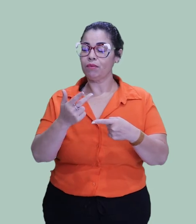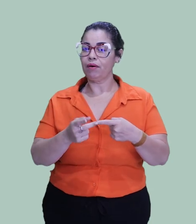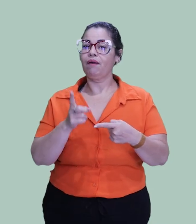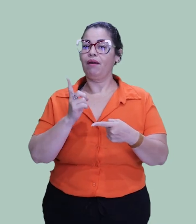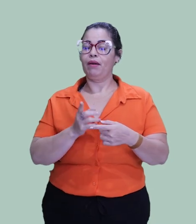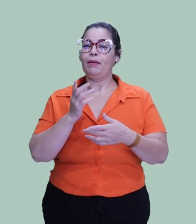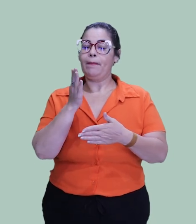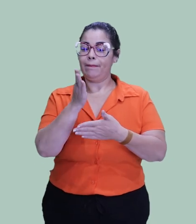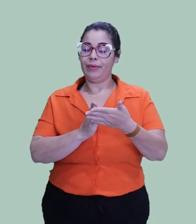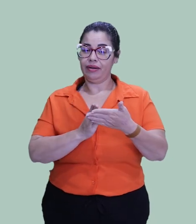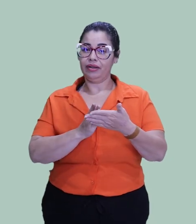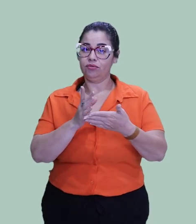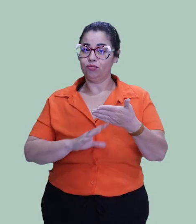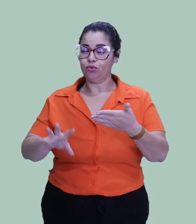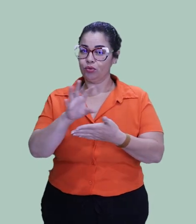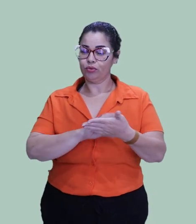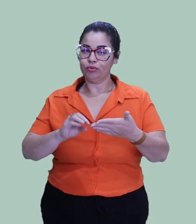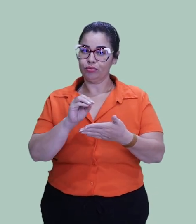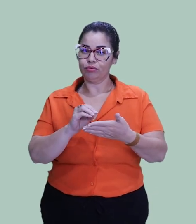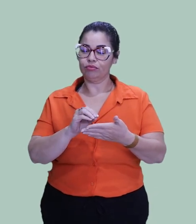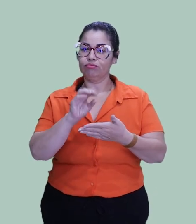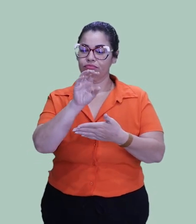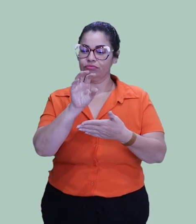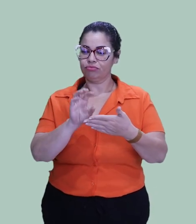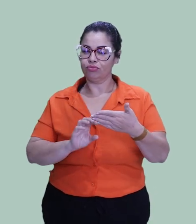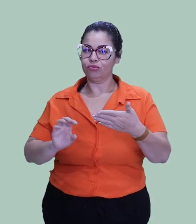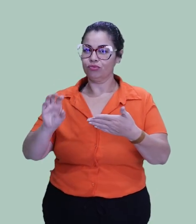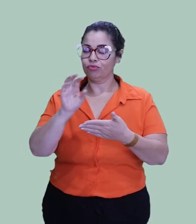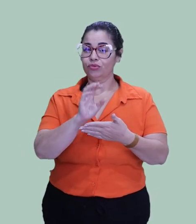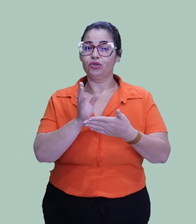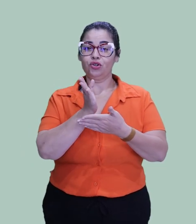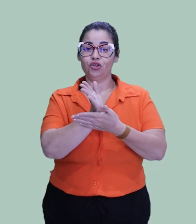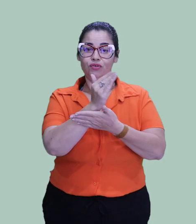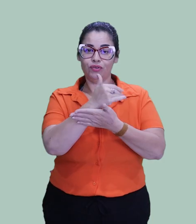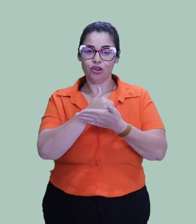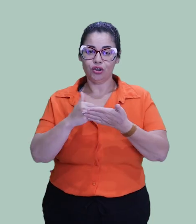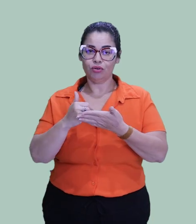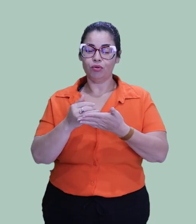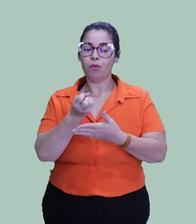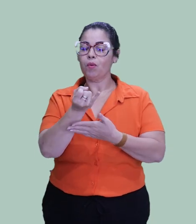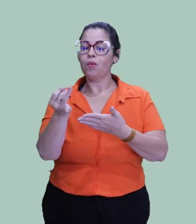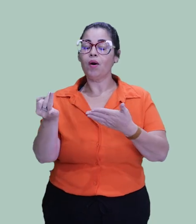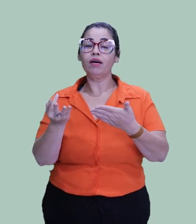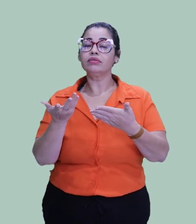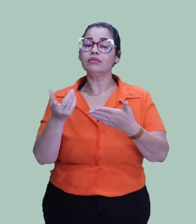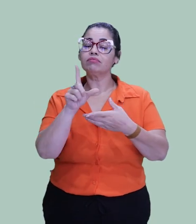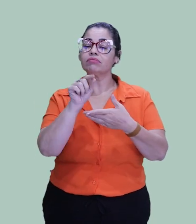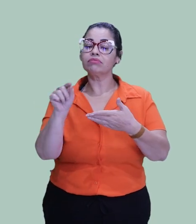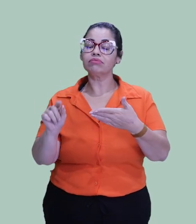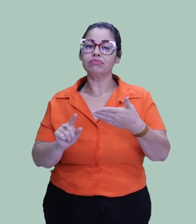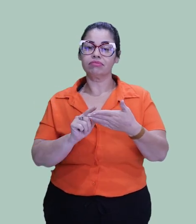de parte do todo, ou seja, das partes em que algo foi dividido, quantos serão